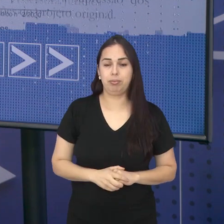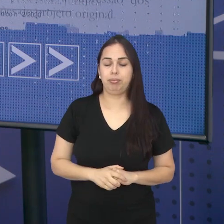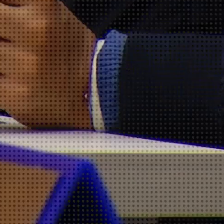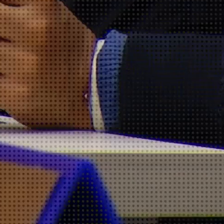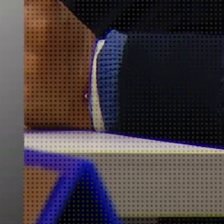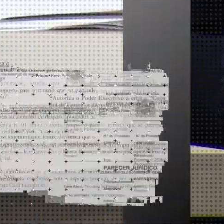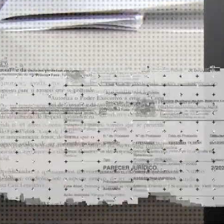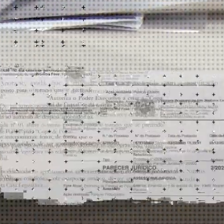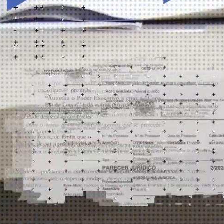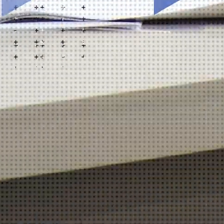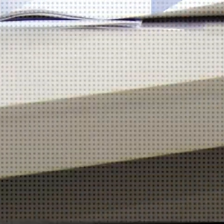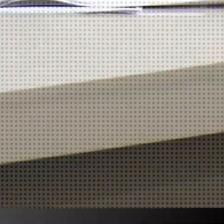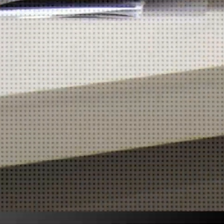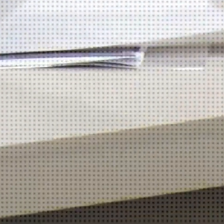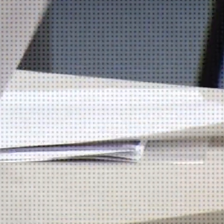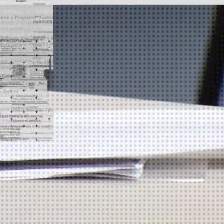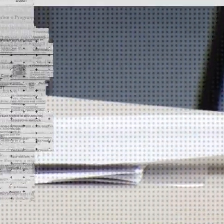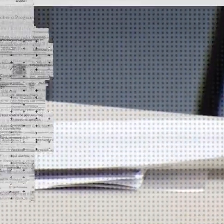você